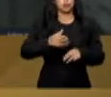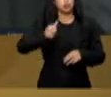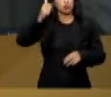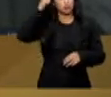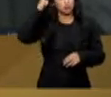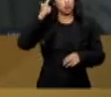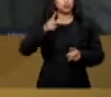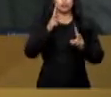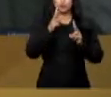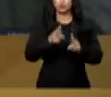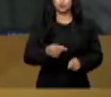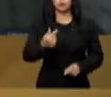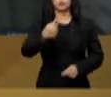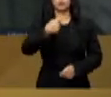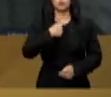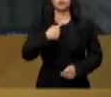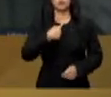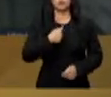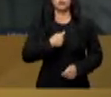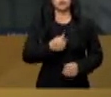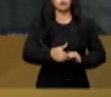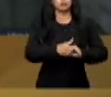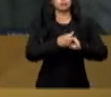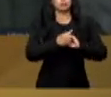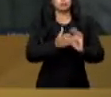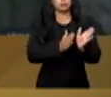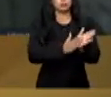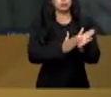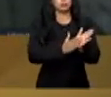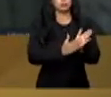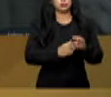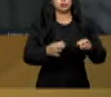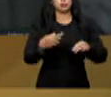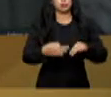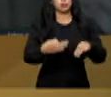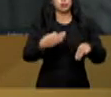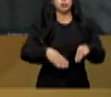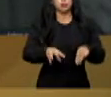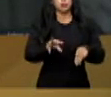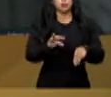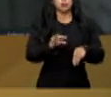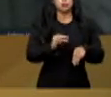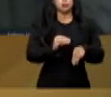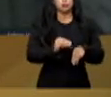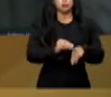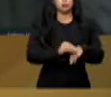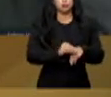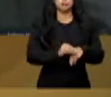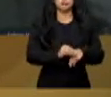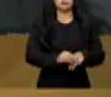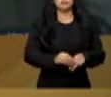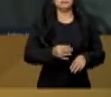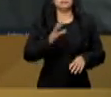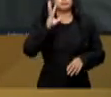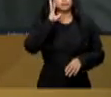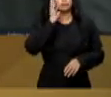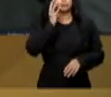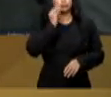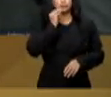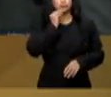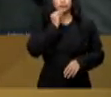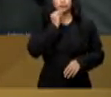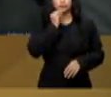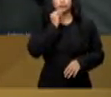Sua Excelência, ministro relator, ministro Dias Toffoli. Fez uma minudência exemplar